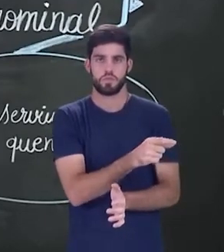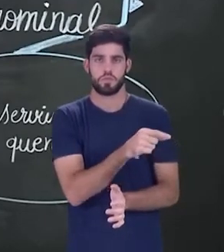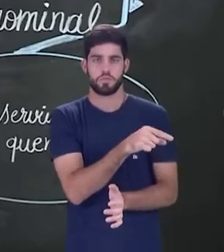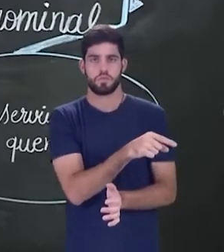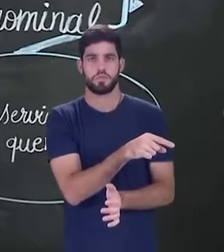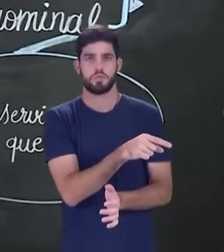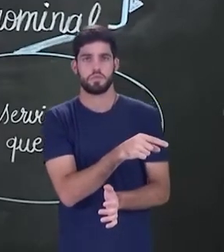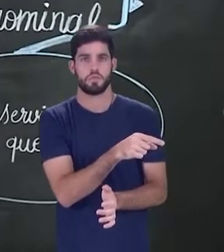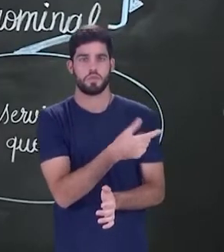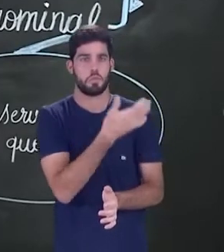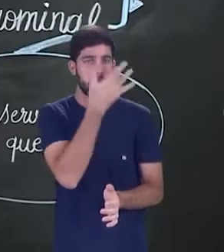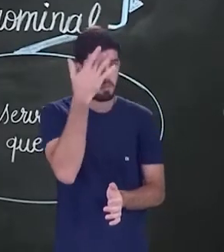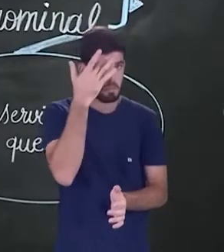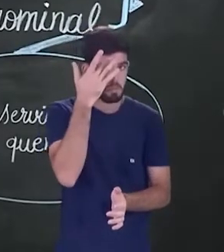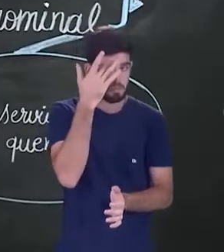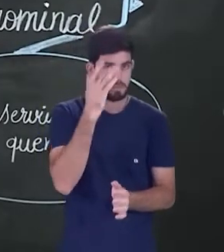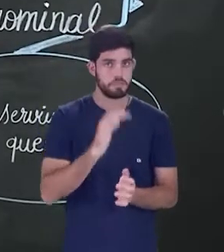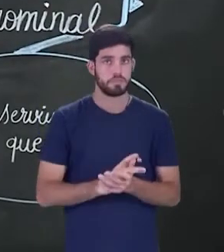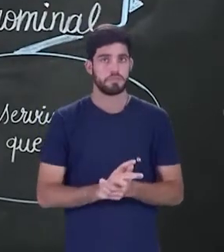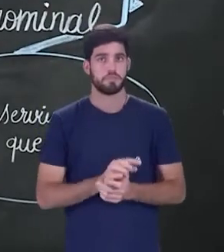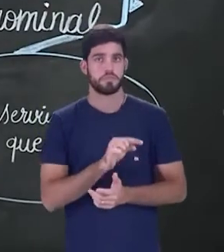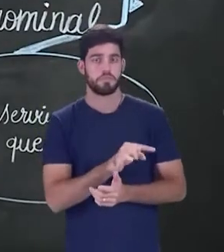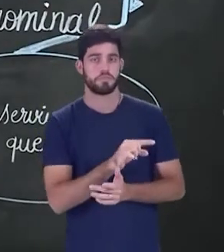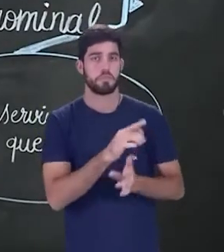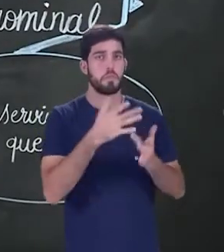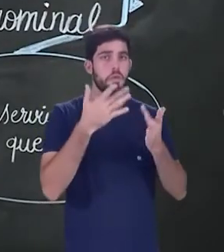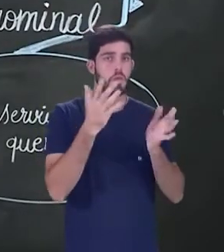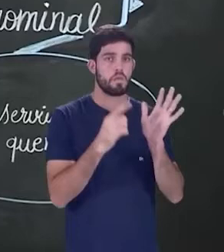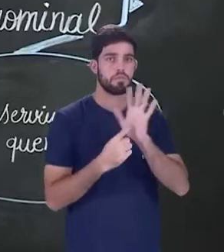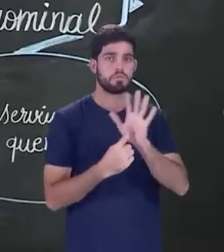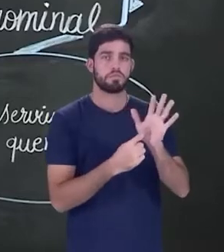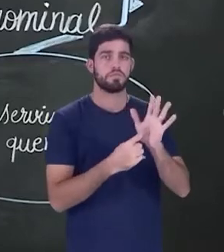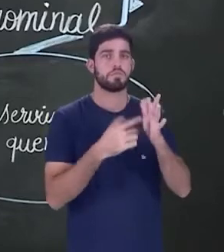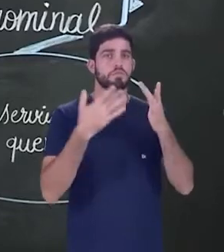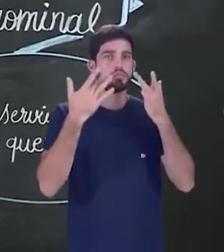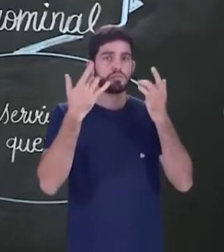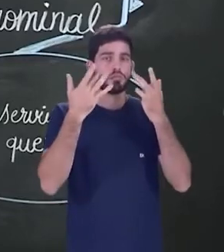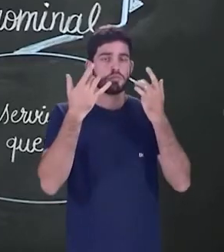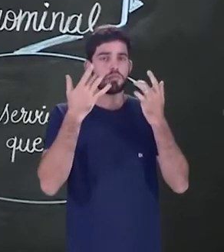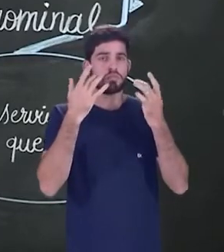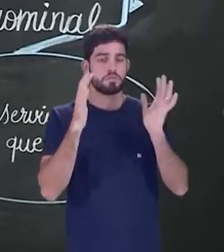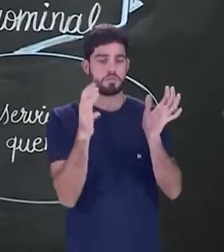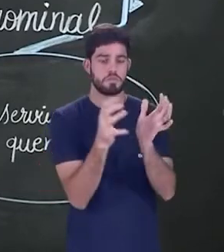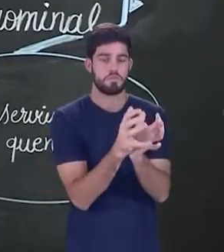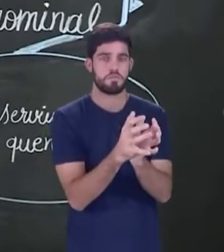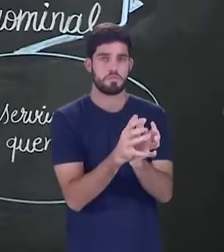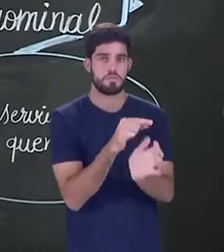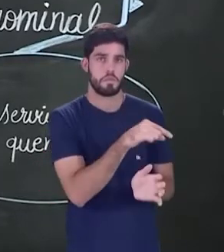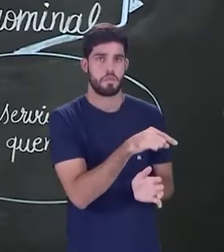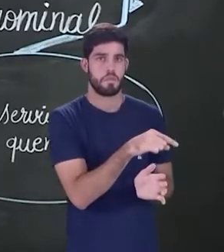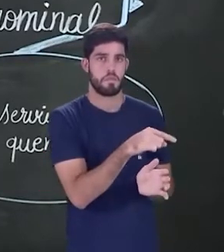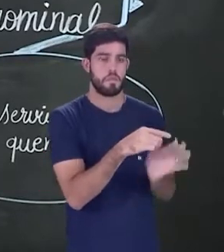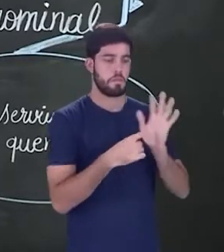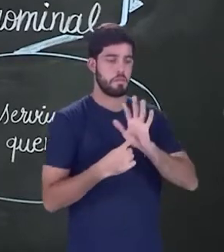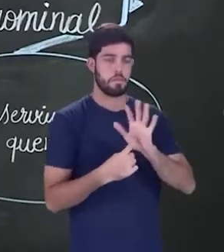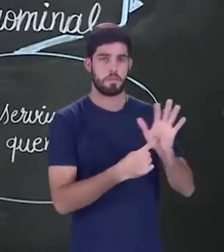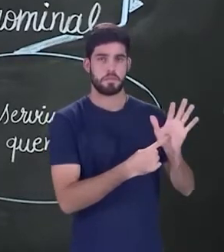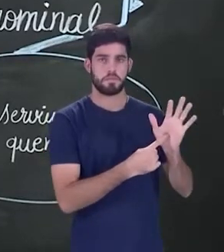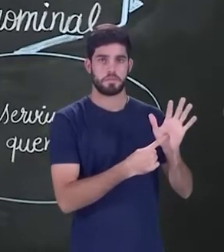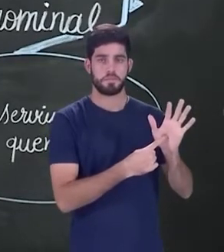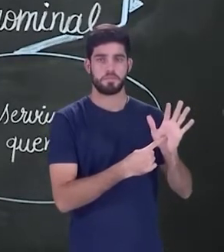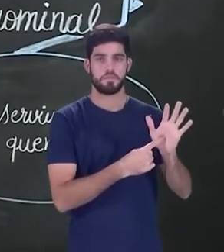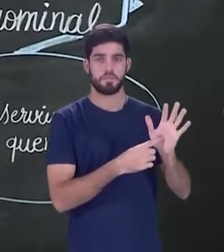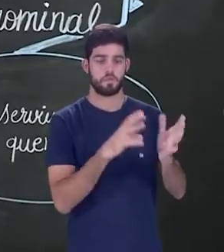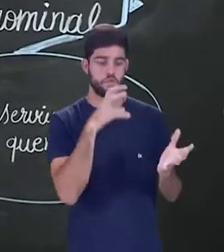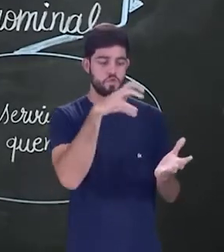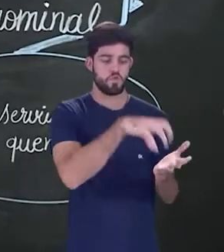de um elemento, não é de uma pessoa, as peças teatrais do grupo, nesse caso a palavra peças é o núcleo desse sujeito, porque ela